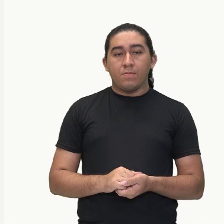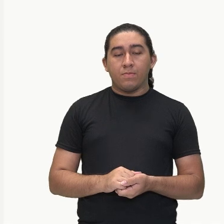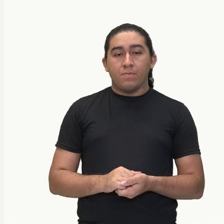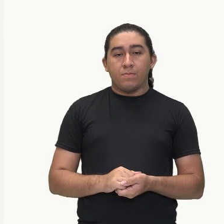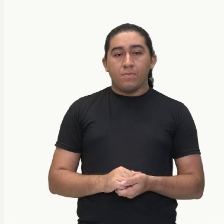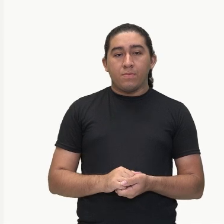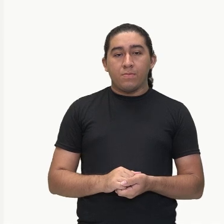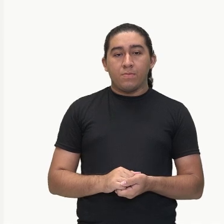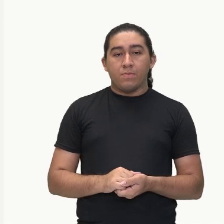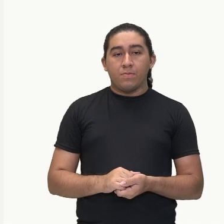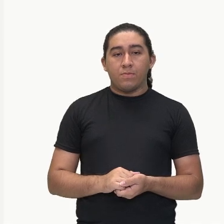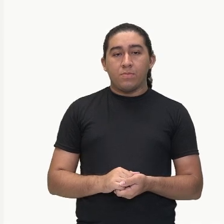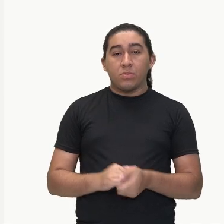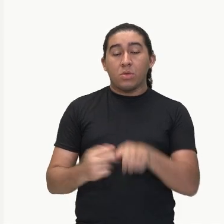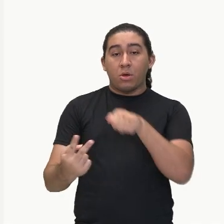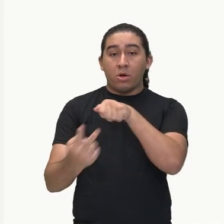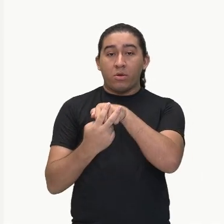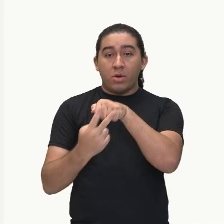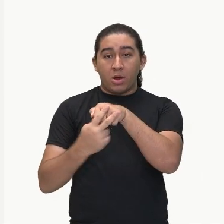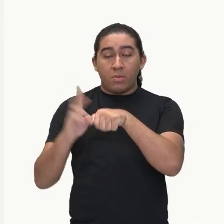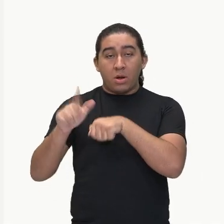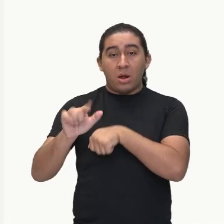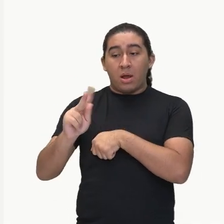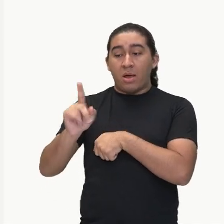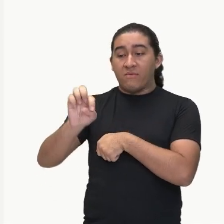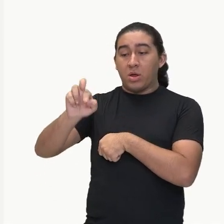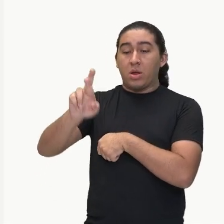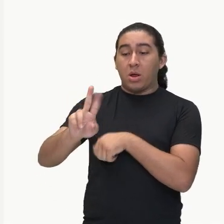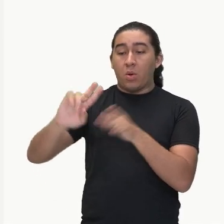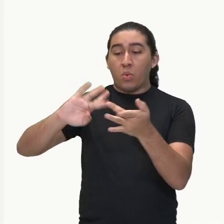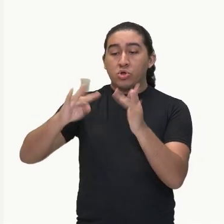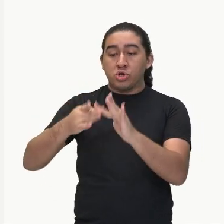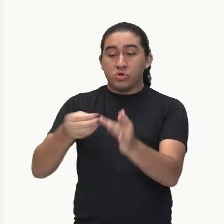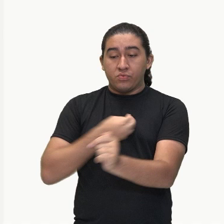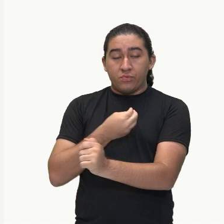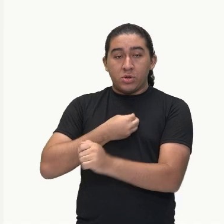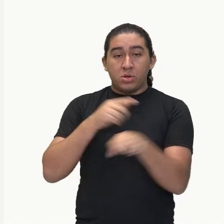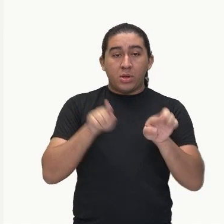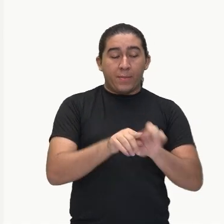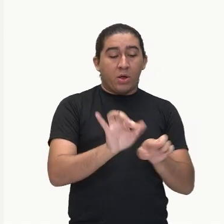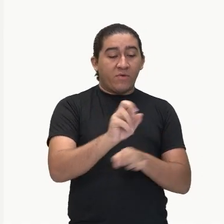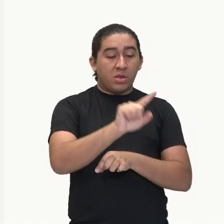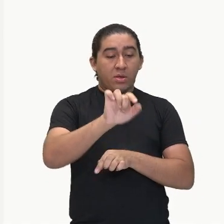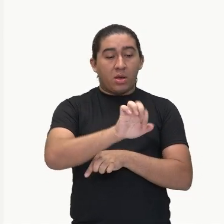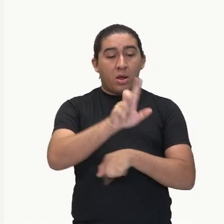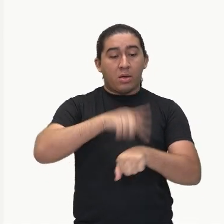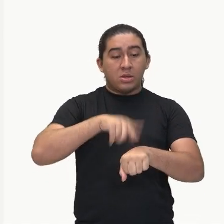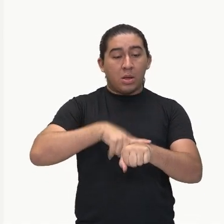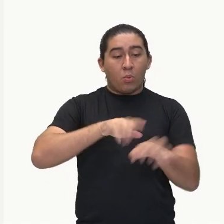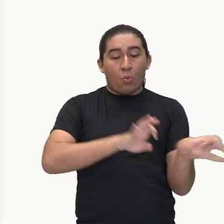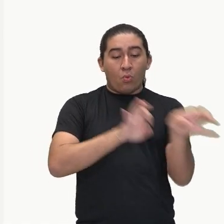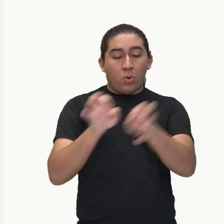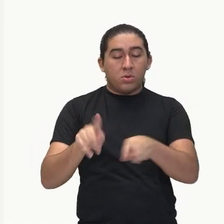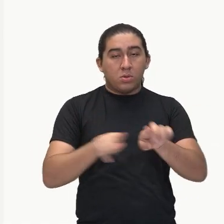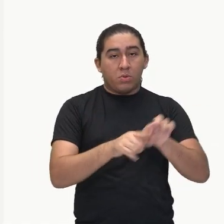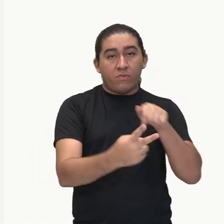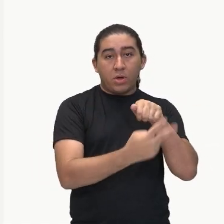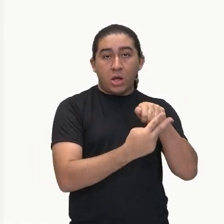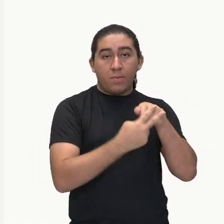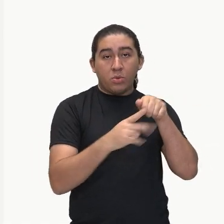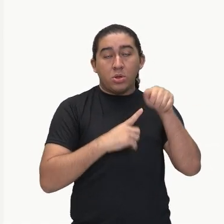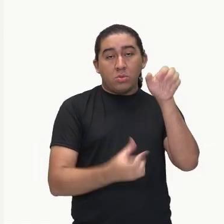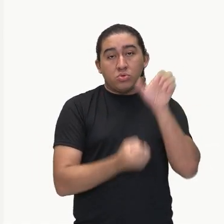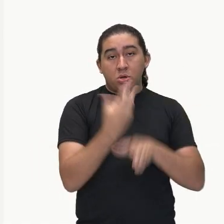verbos impessoais, haver no sentido de existir, fazer no sentido de tempo decorrido, e os verbos que manifestam